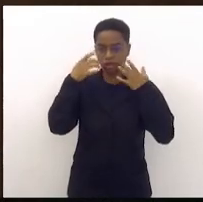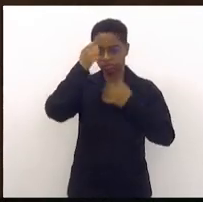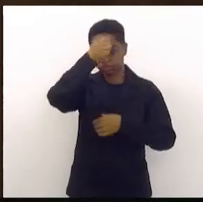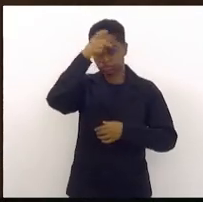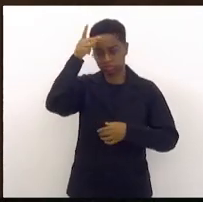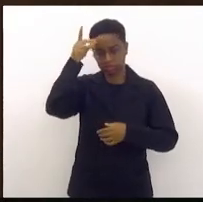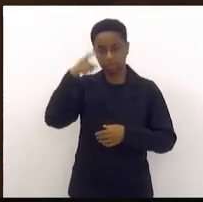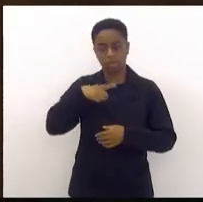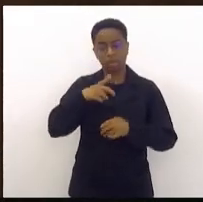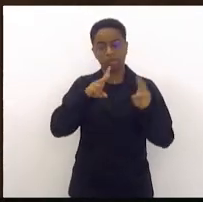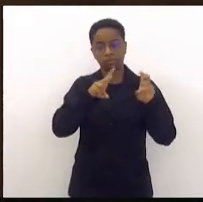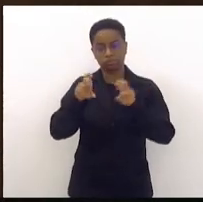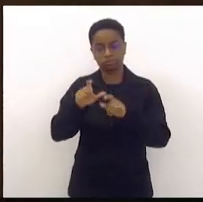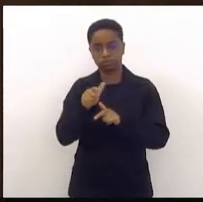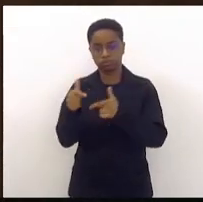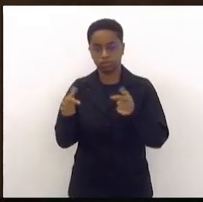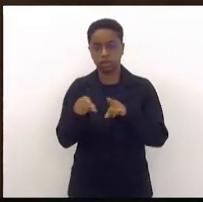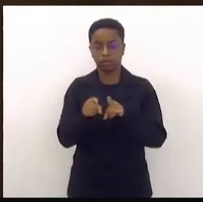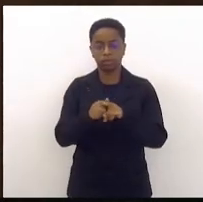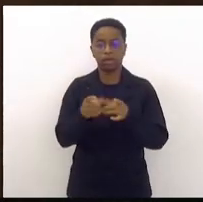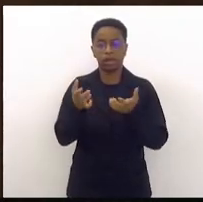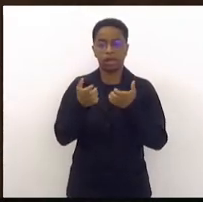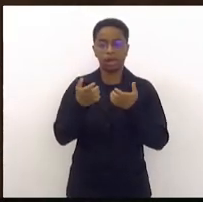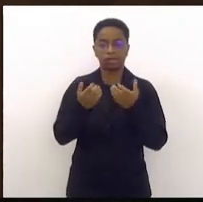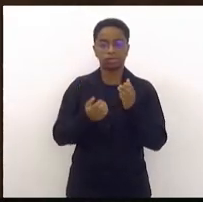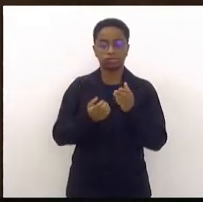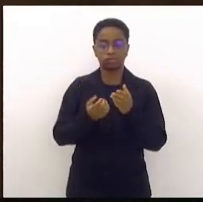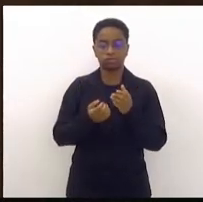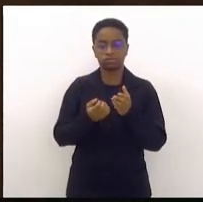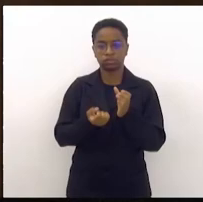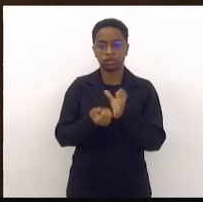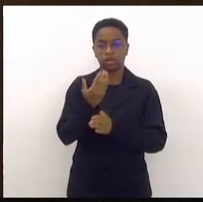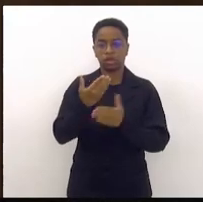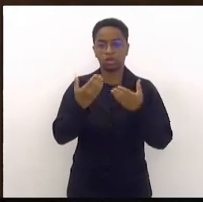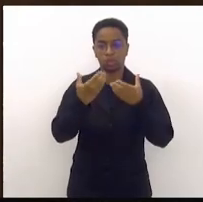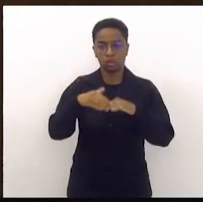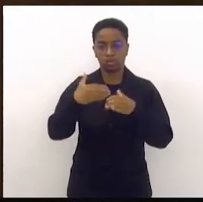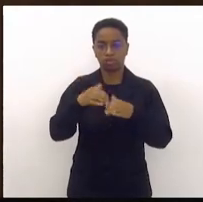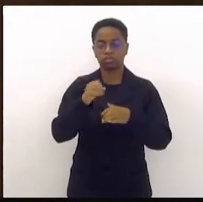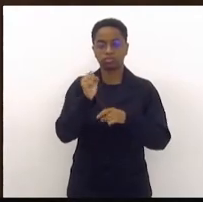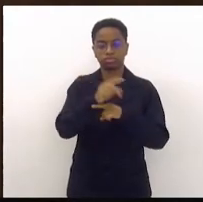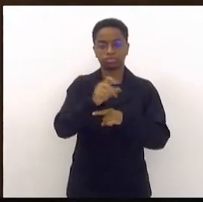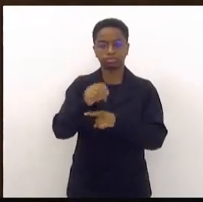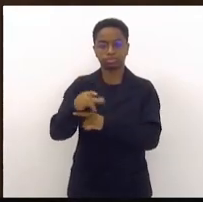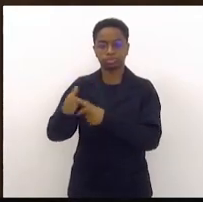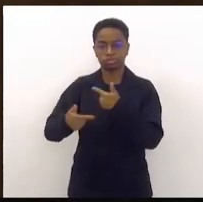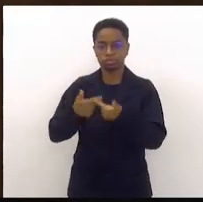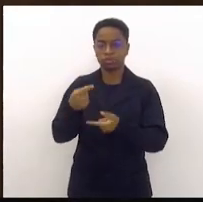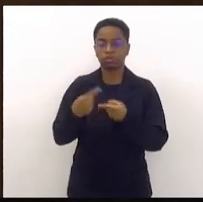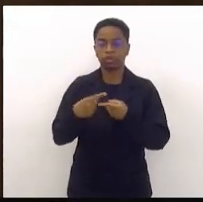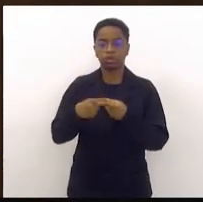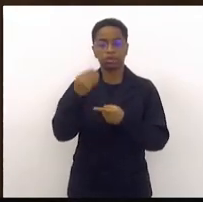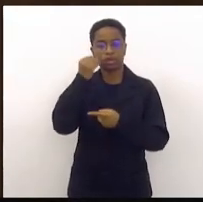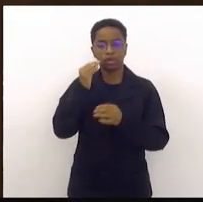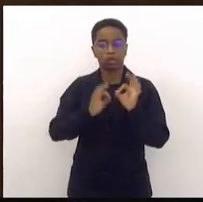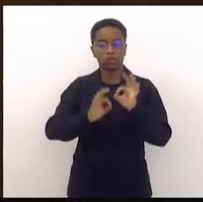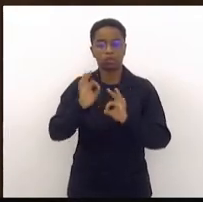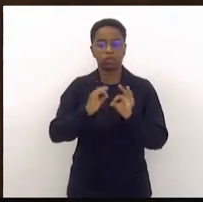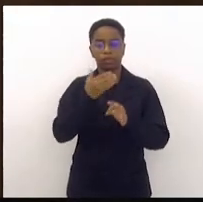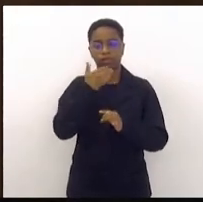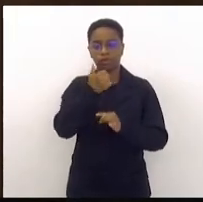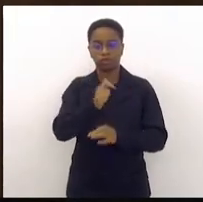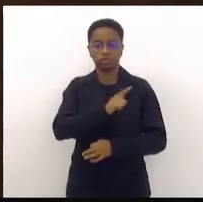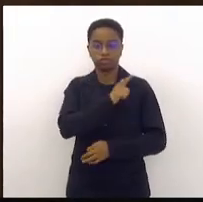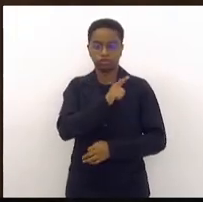dentre outras coisas, pleitearam a abertura de concurso para preenchimento de vagas ociosas, visando a otimização da gestão da